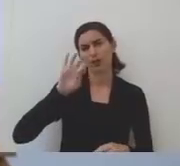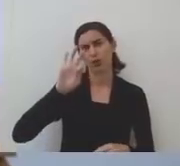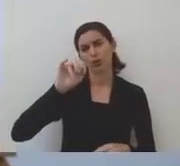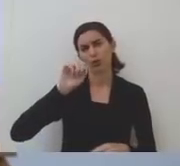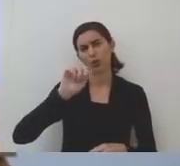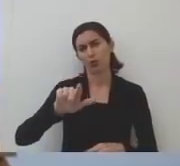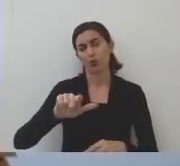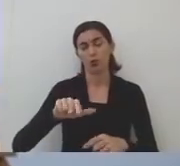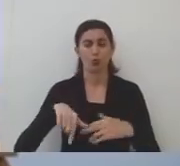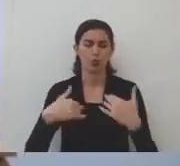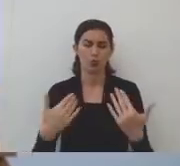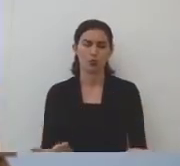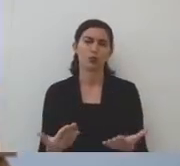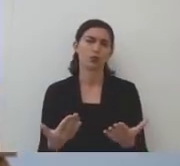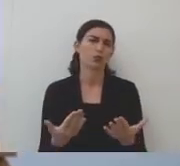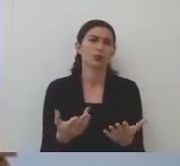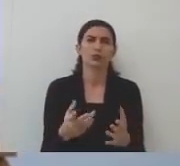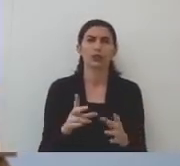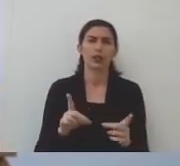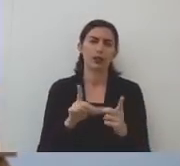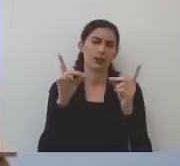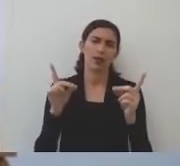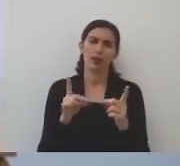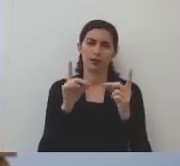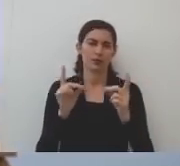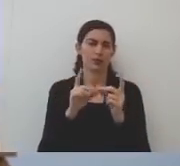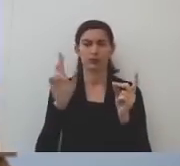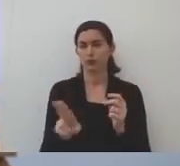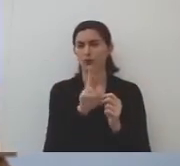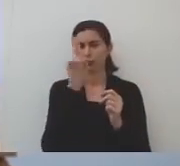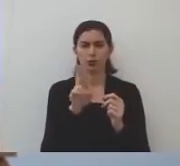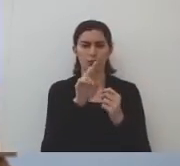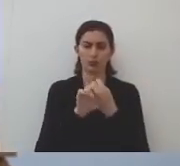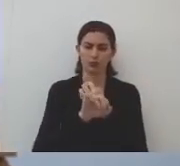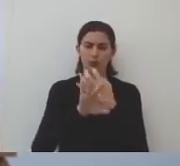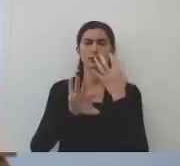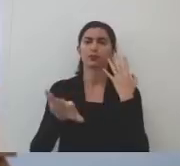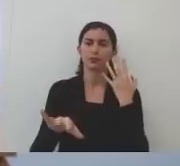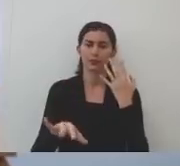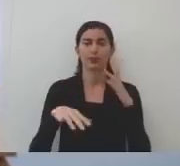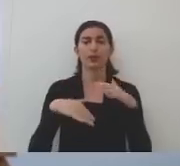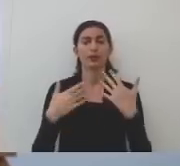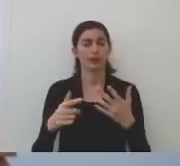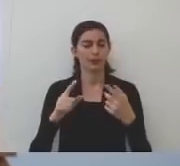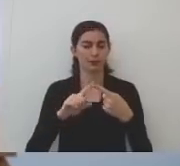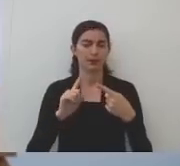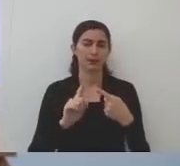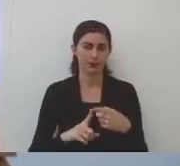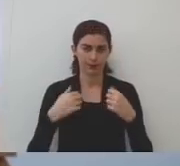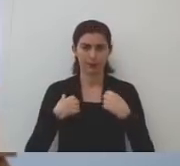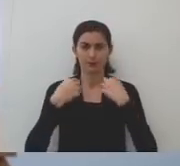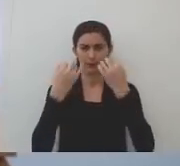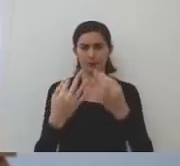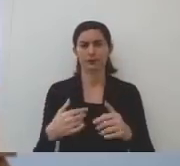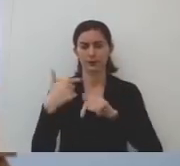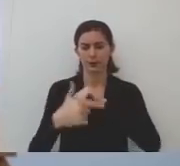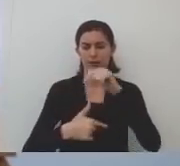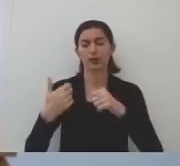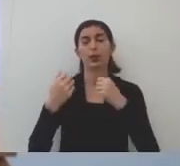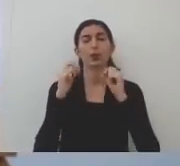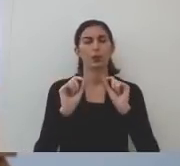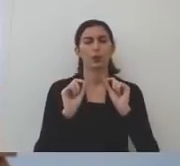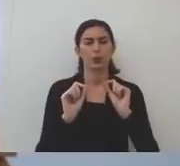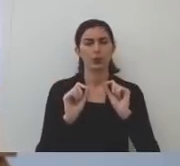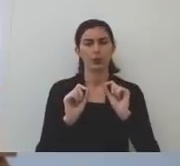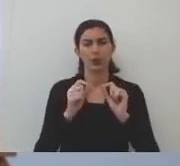ou para o instrumento ou a didática utilizada na EAD. Então, o primeiro ponto que a gente pode trabalhar é a